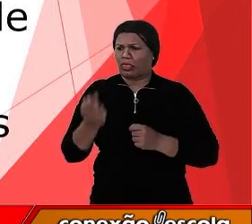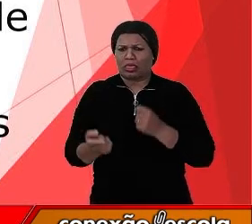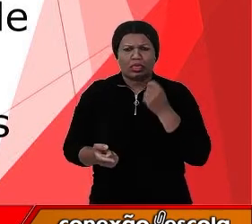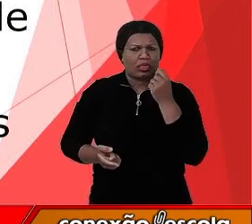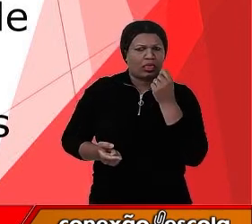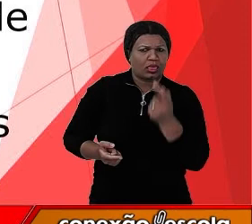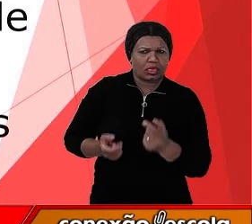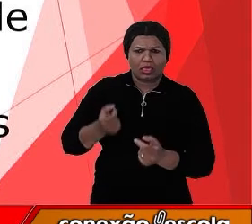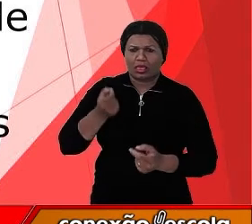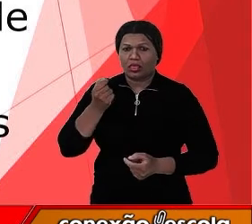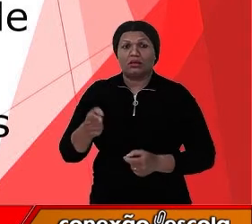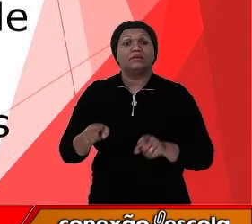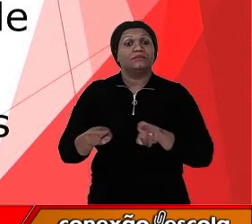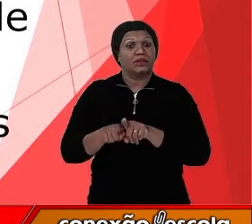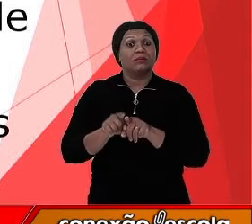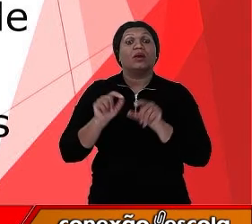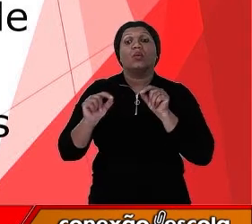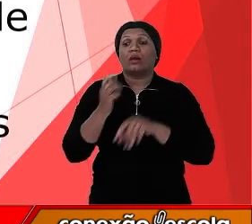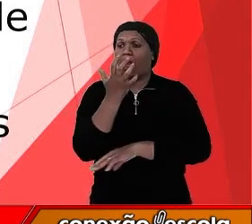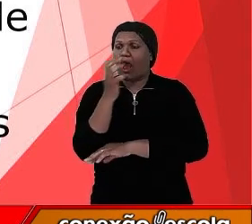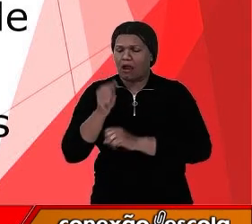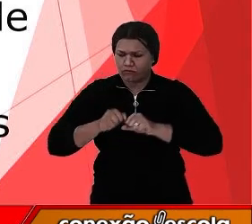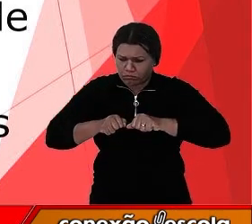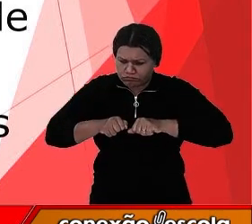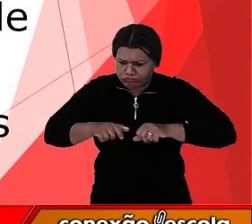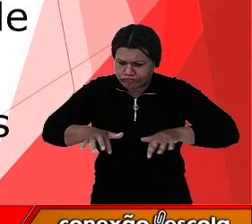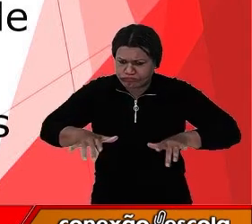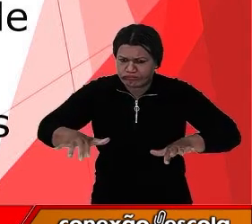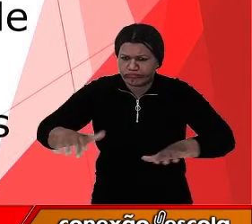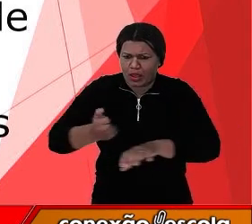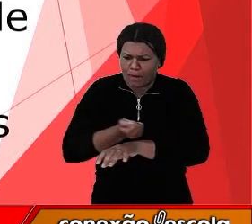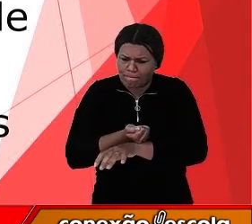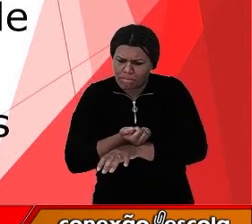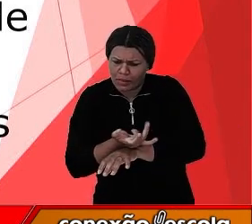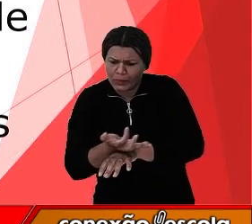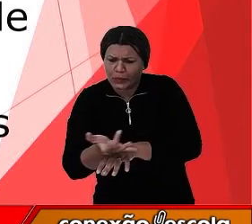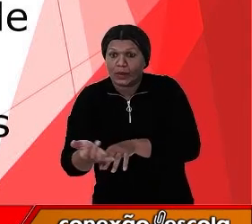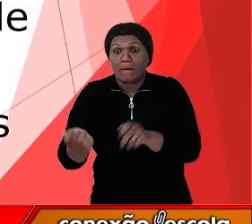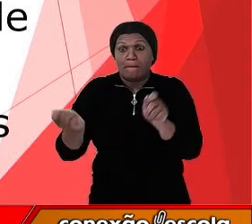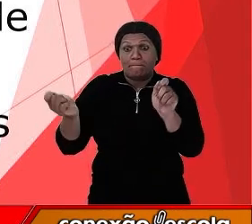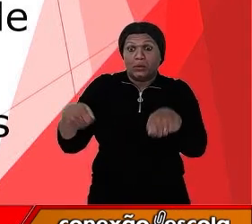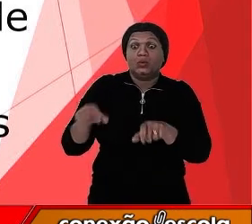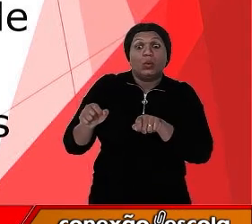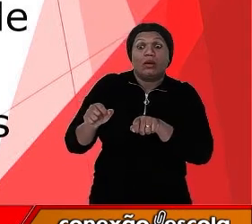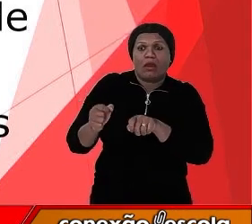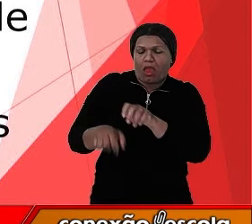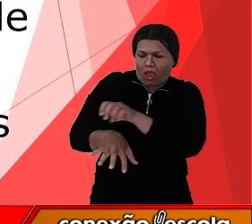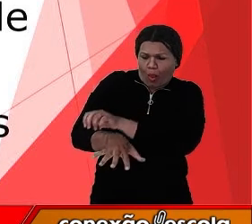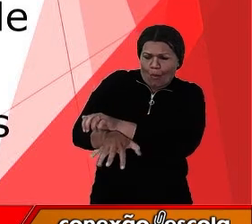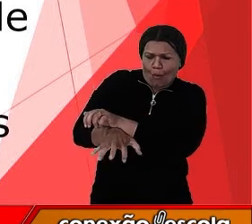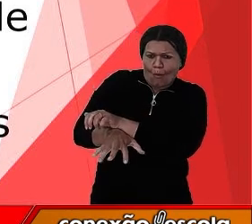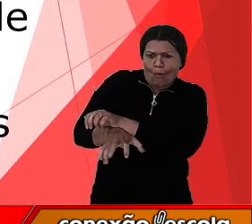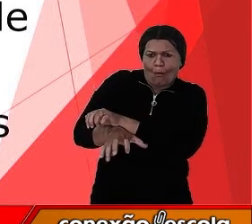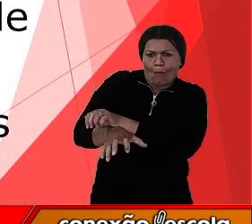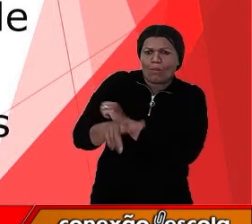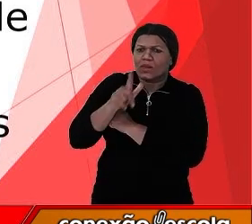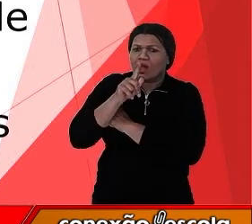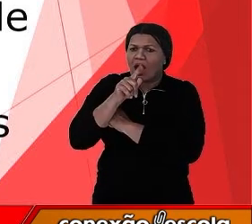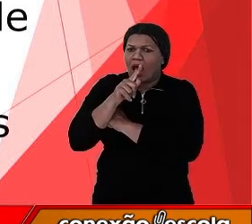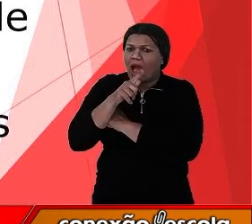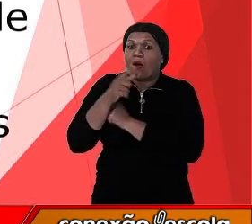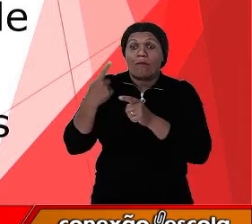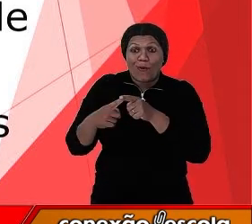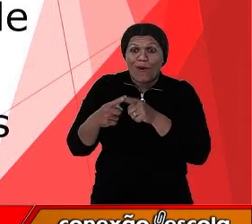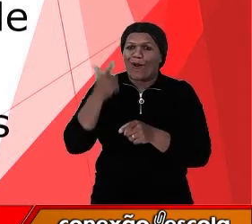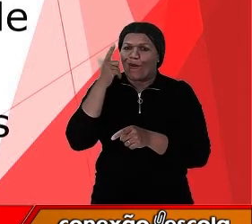vegetação rasteira e capaz de armazenar água para suportarmos longos